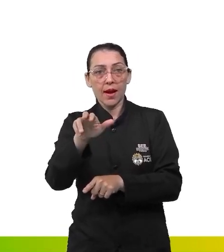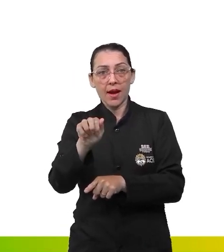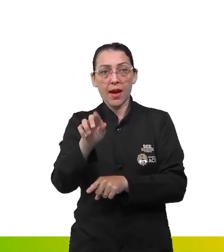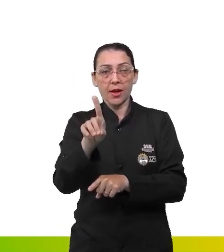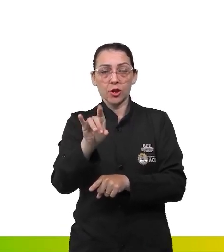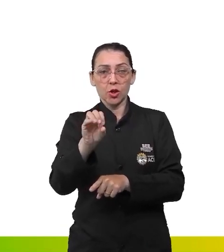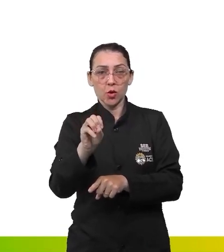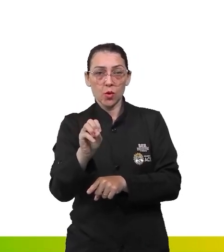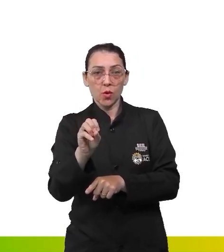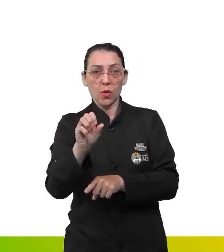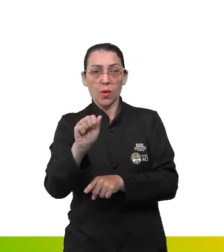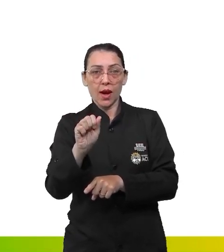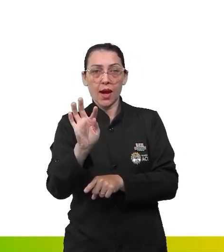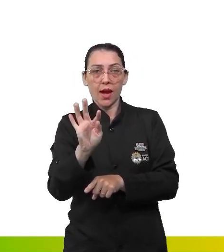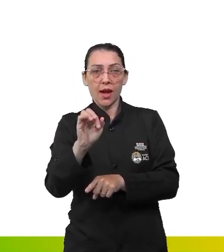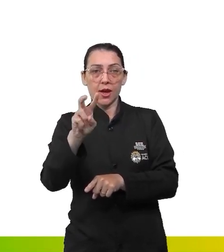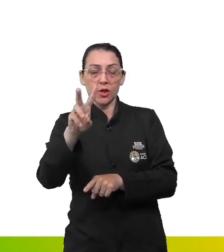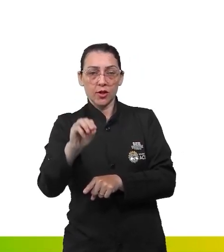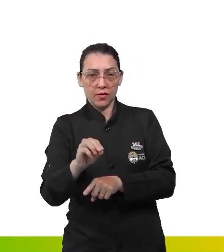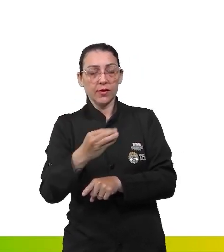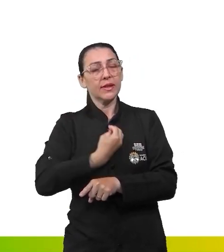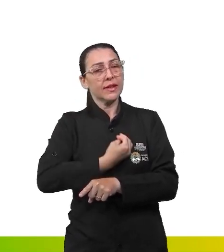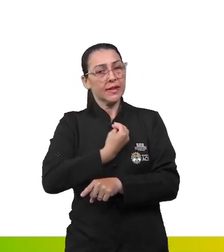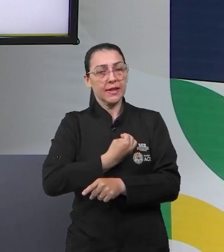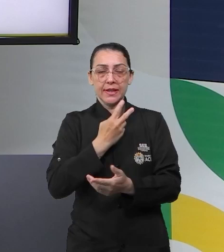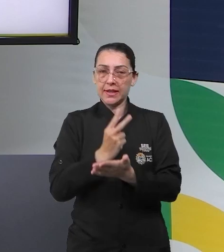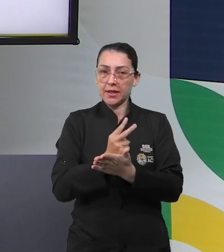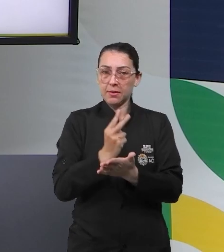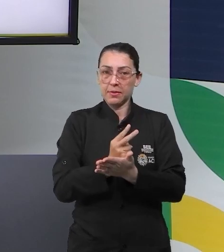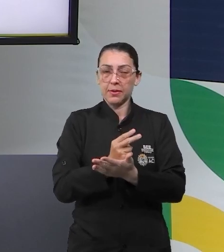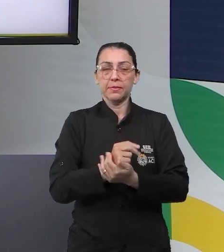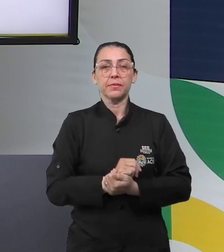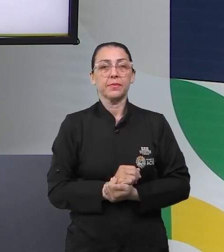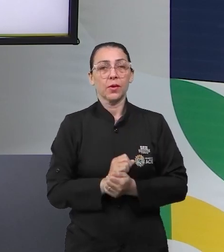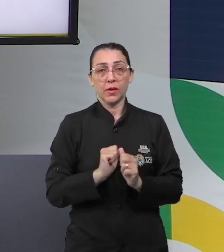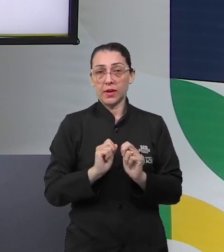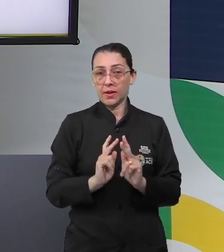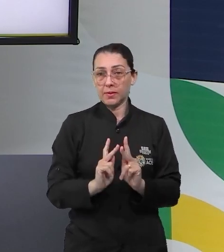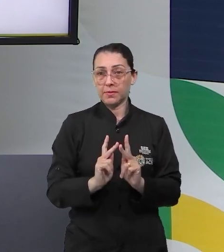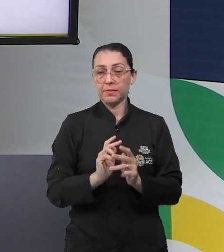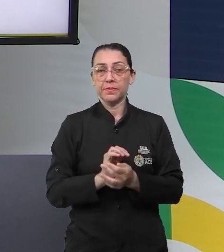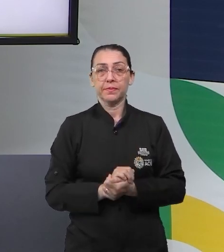Então ela está muito presente nessas aplicações. Ok?